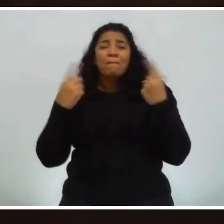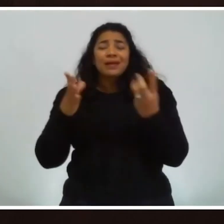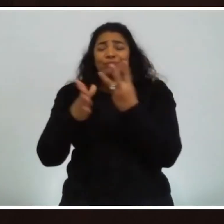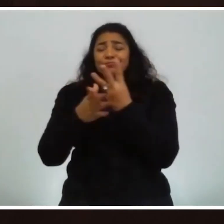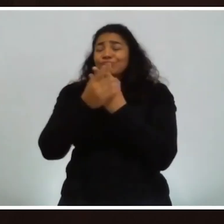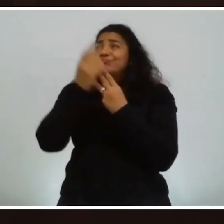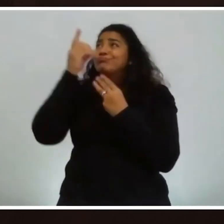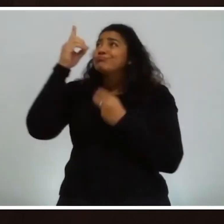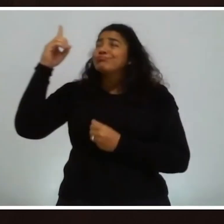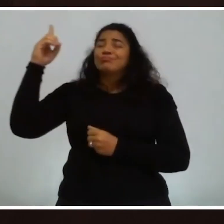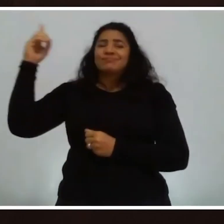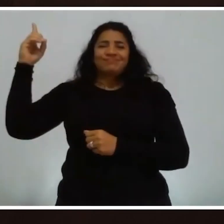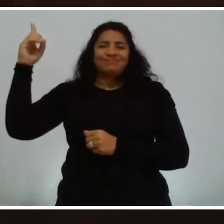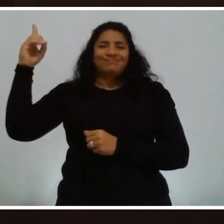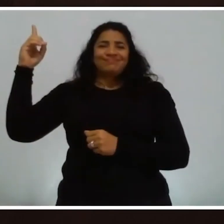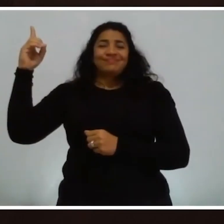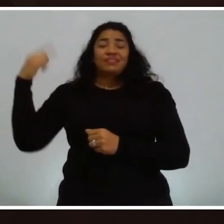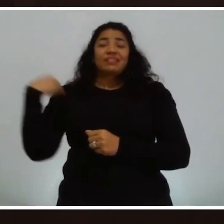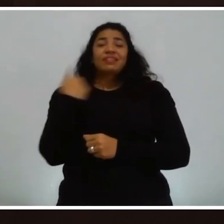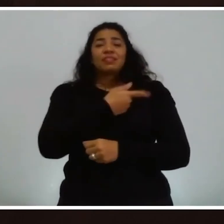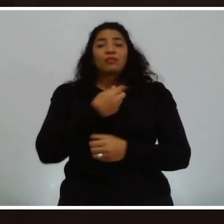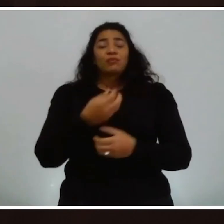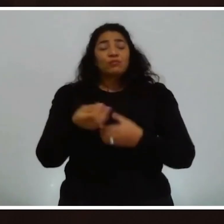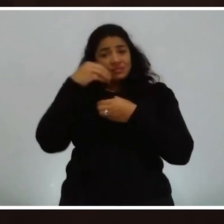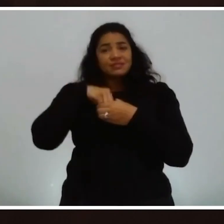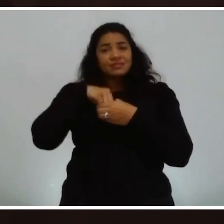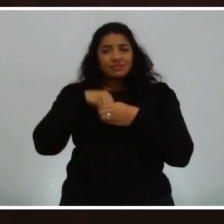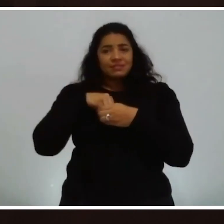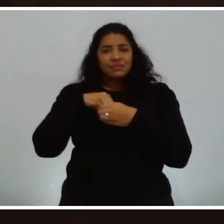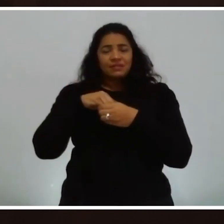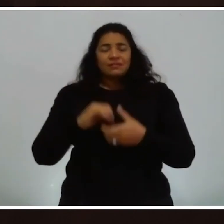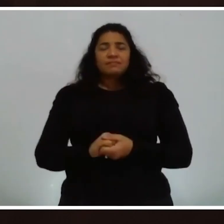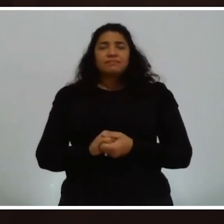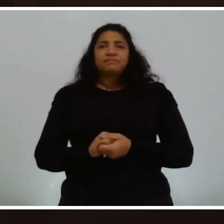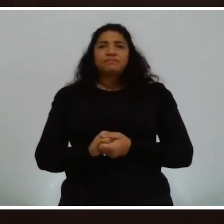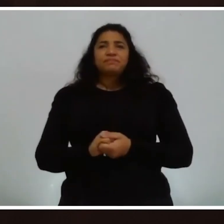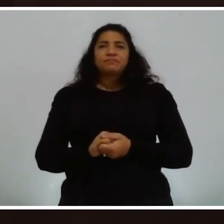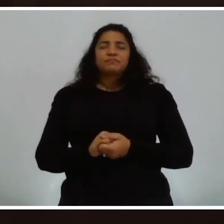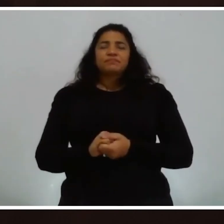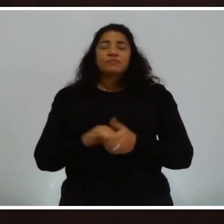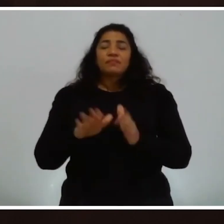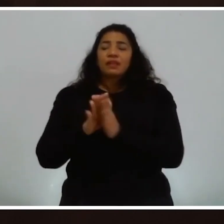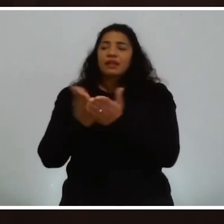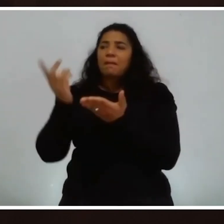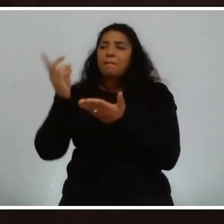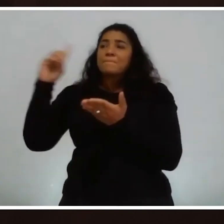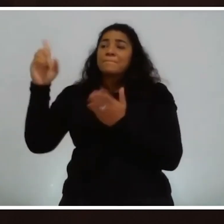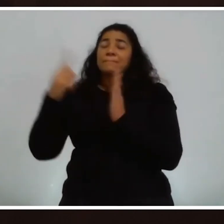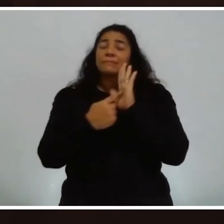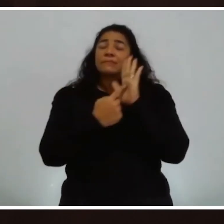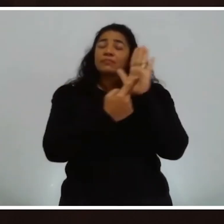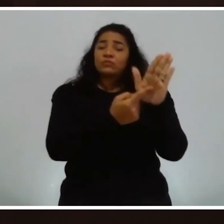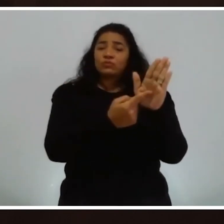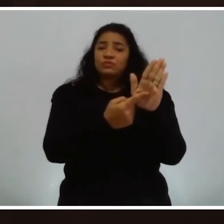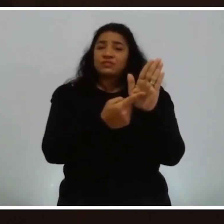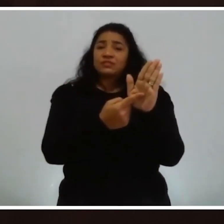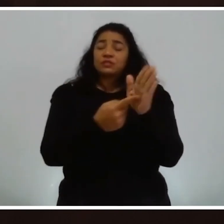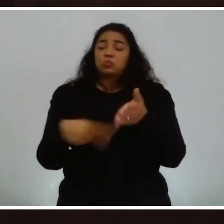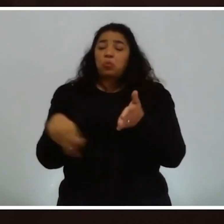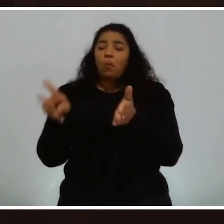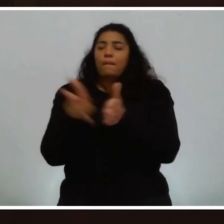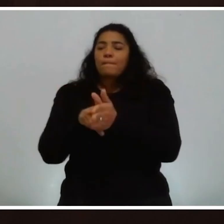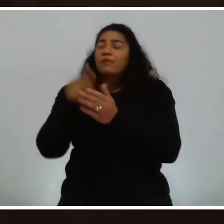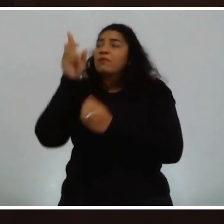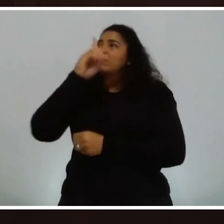o próprio Espírito de Deus está em nós, o próprio Espírito de Cristo está em nós, o próprio Cristo está em nós,